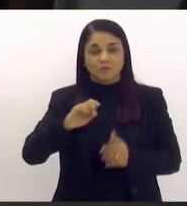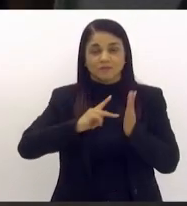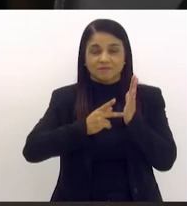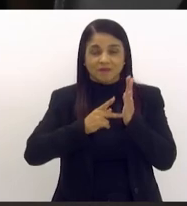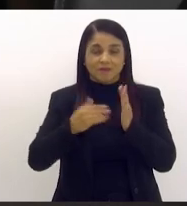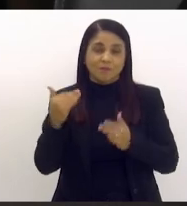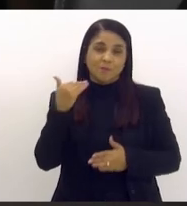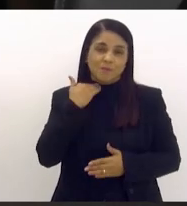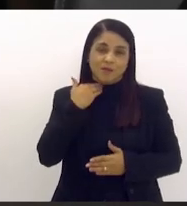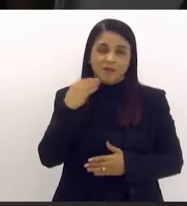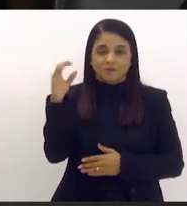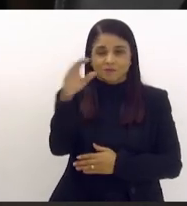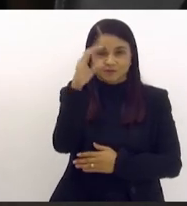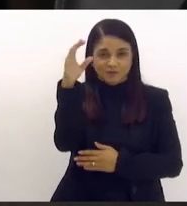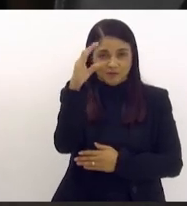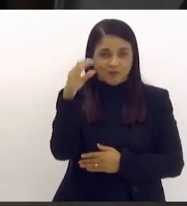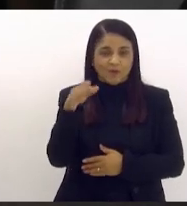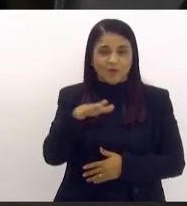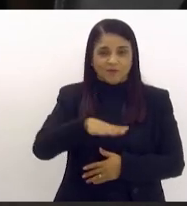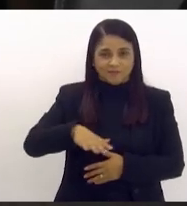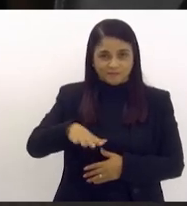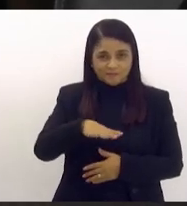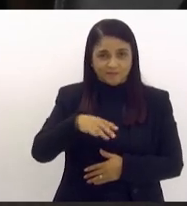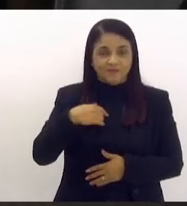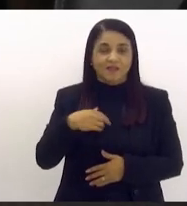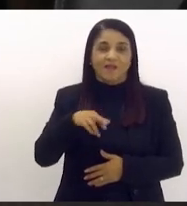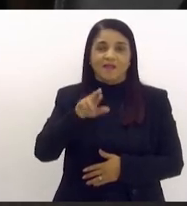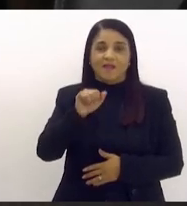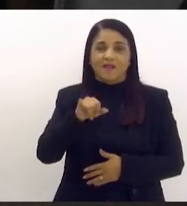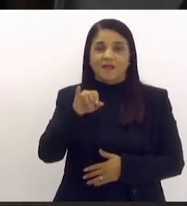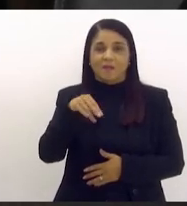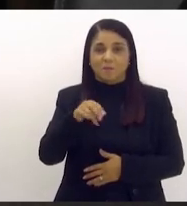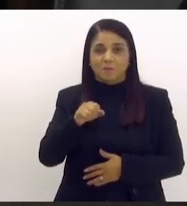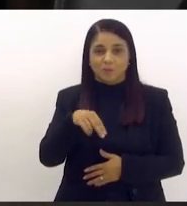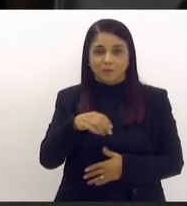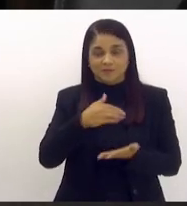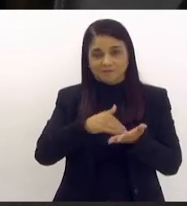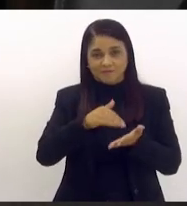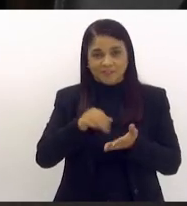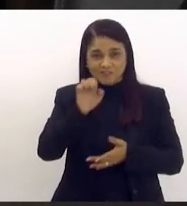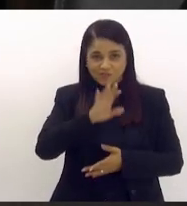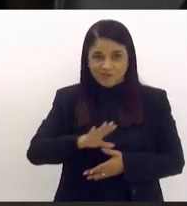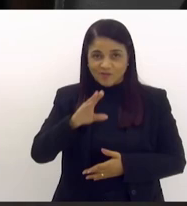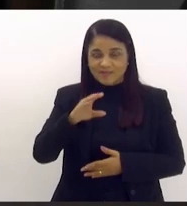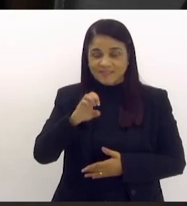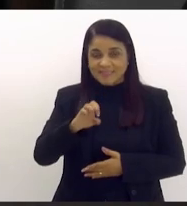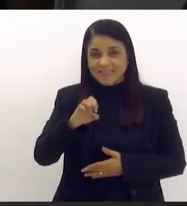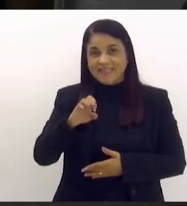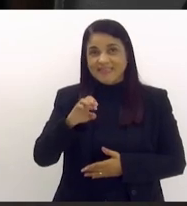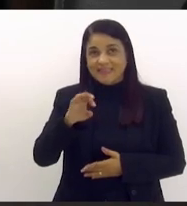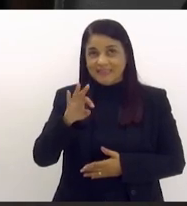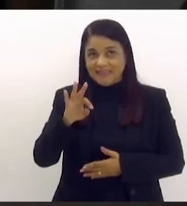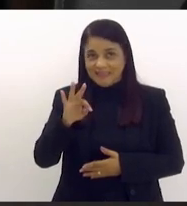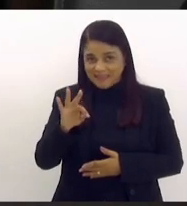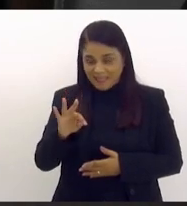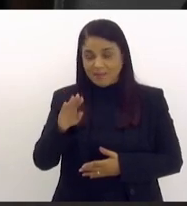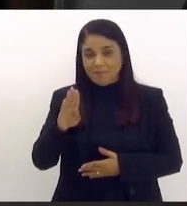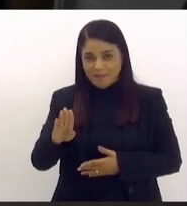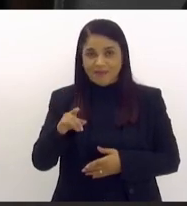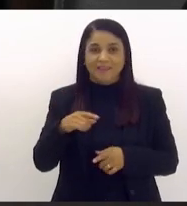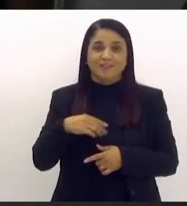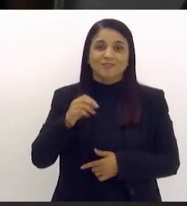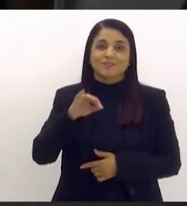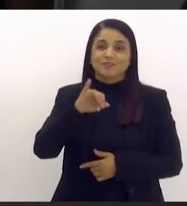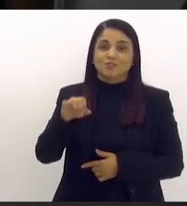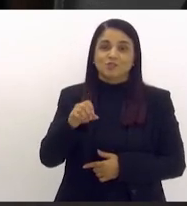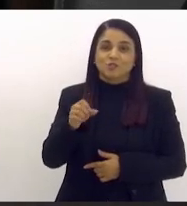bancários de Niterói e região senora Raimunda Leones secretária geral da CTB o senhor Jorge Antônio